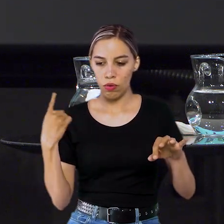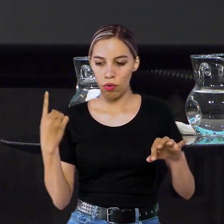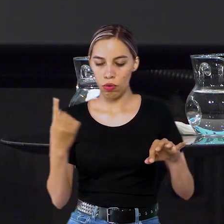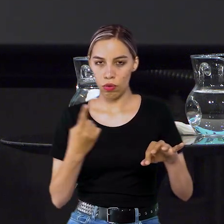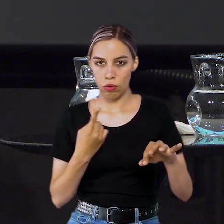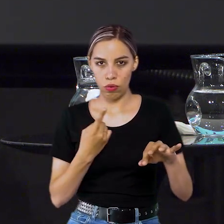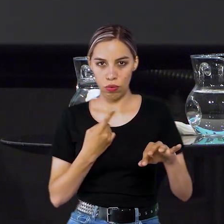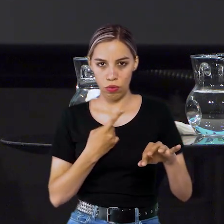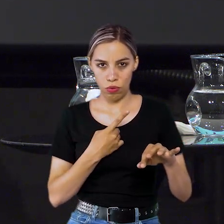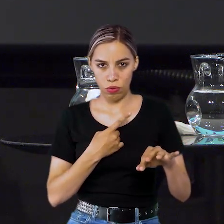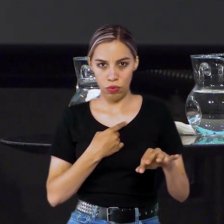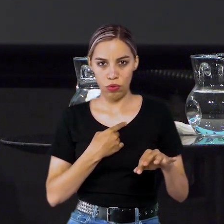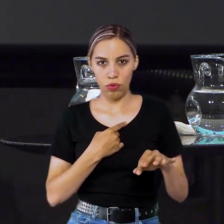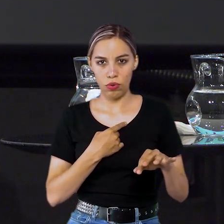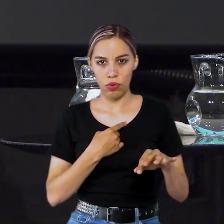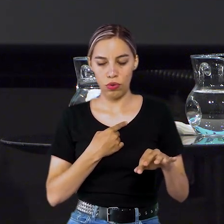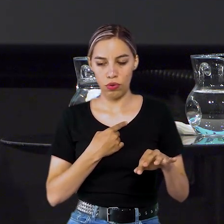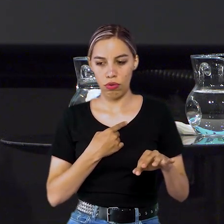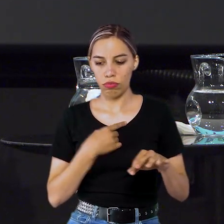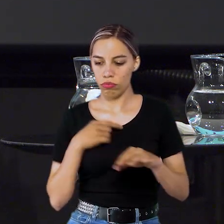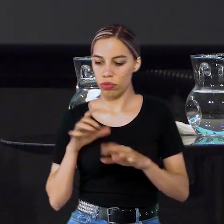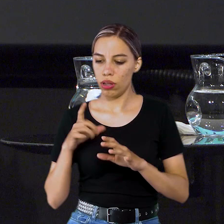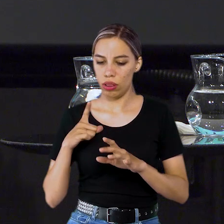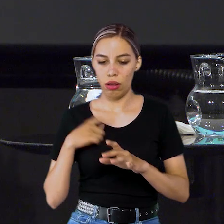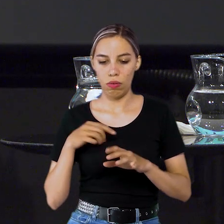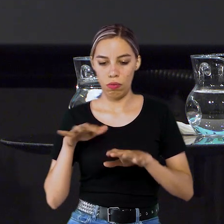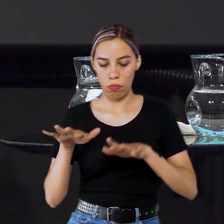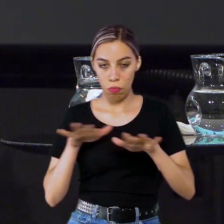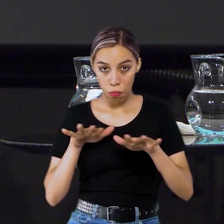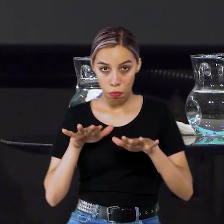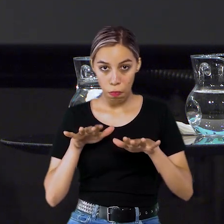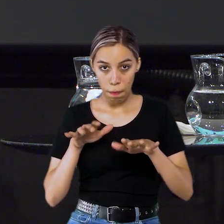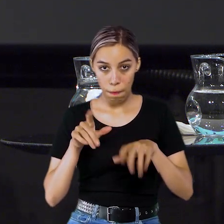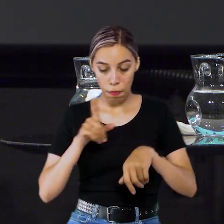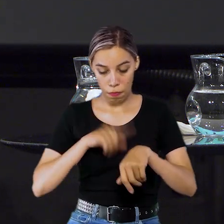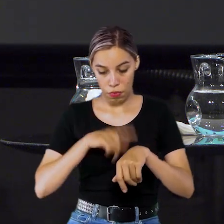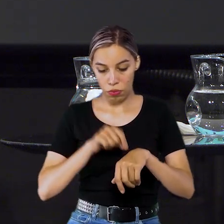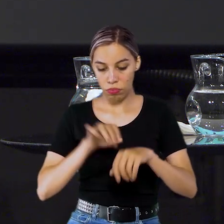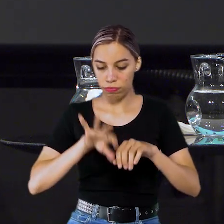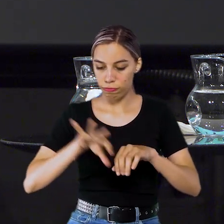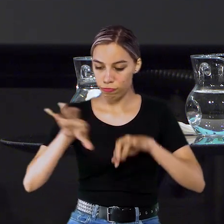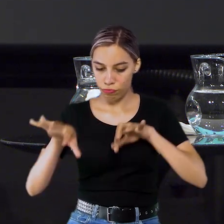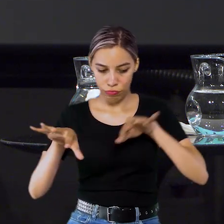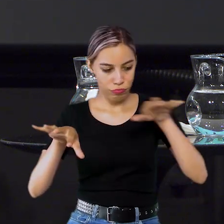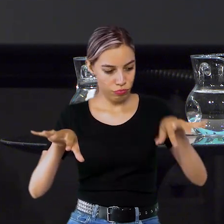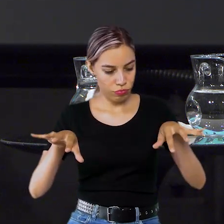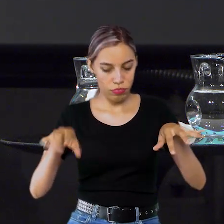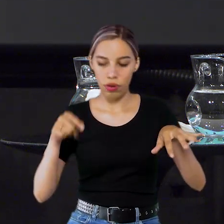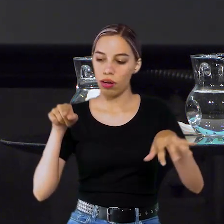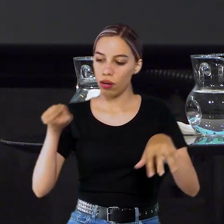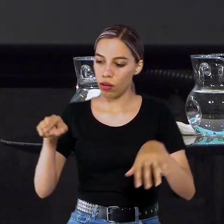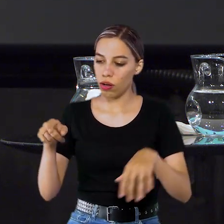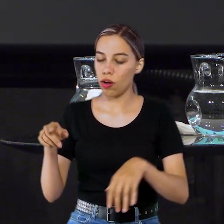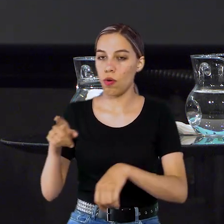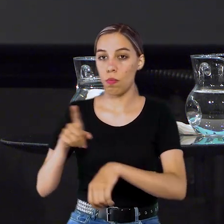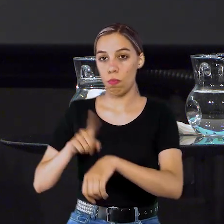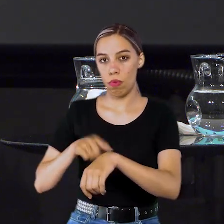através da dança, através do canto. E o canto ele nos